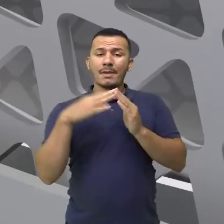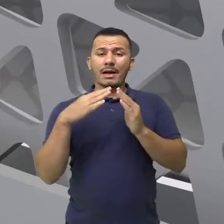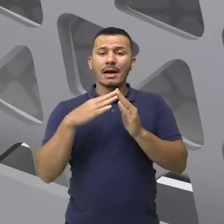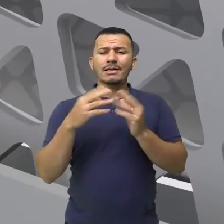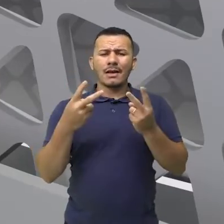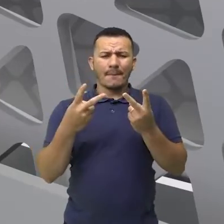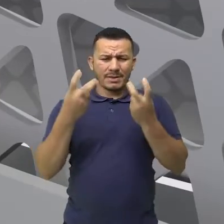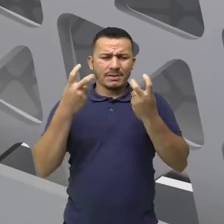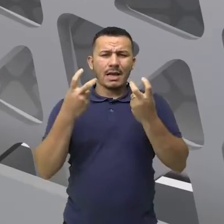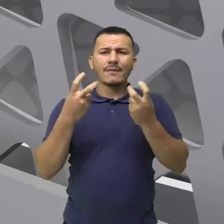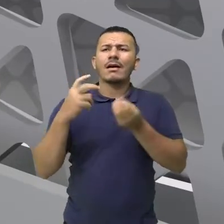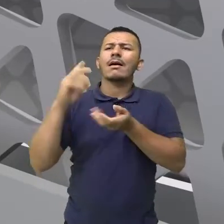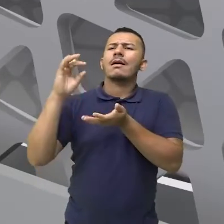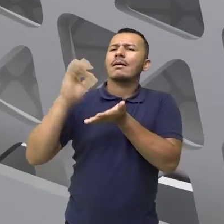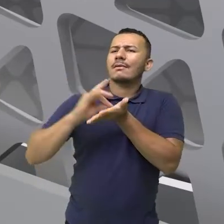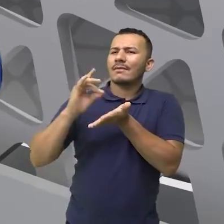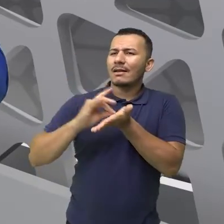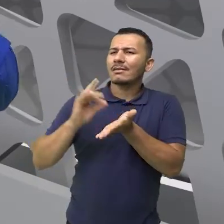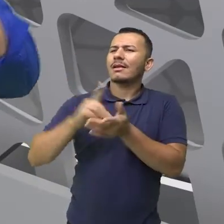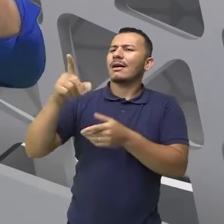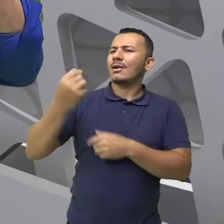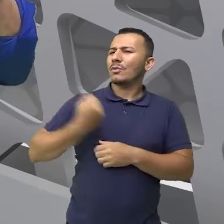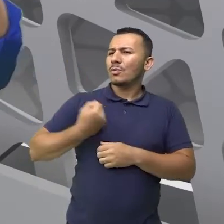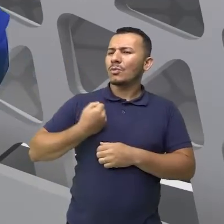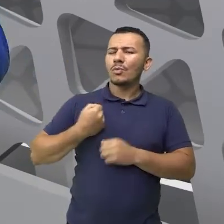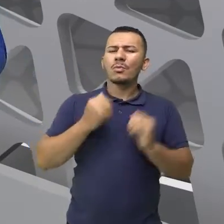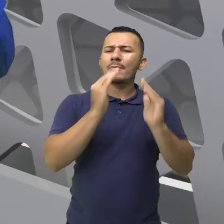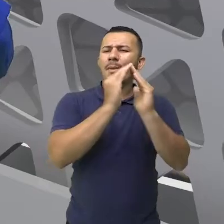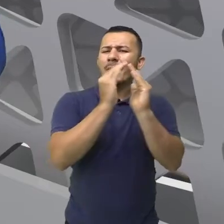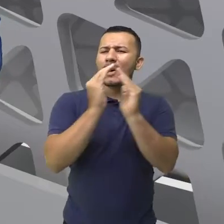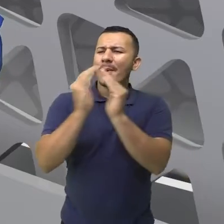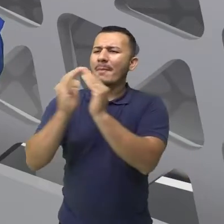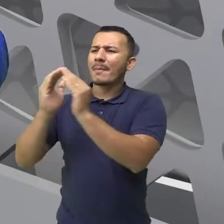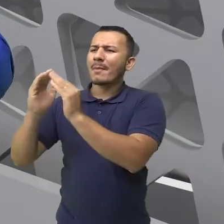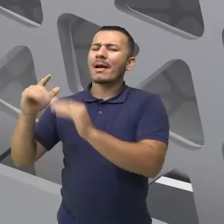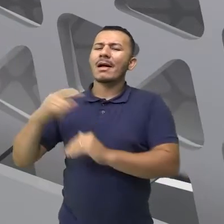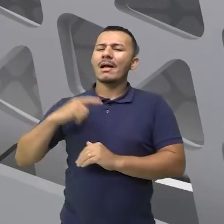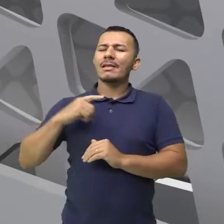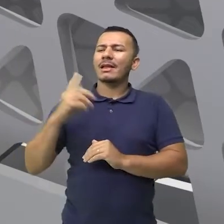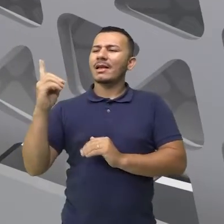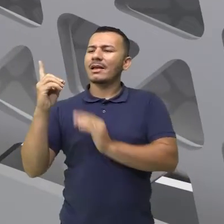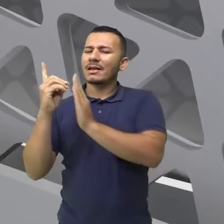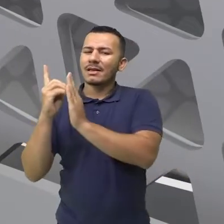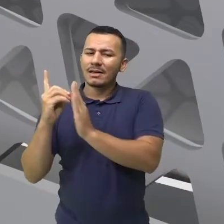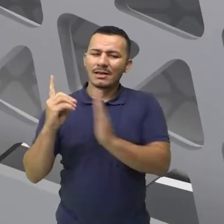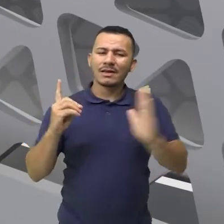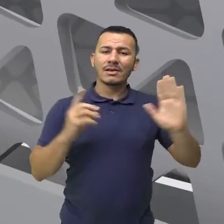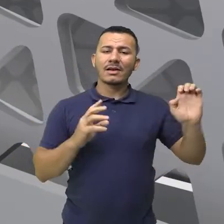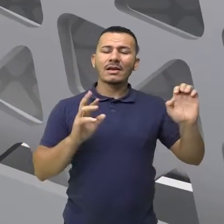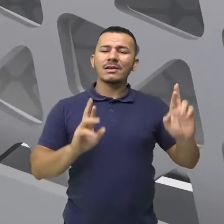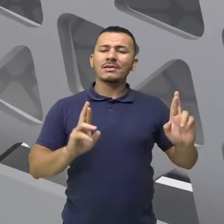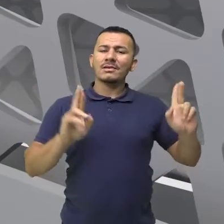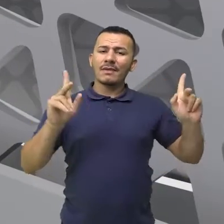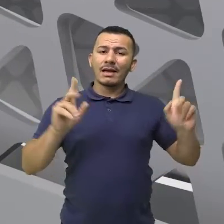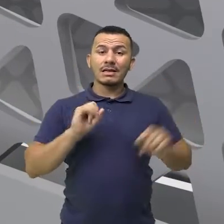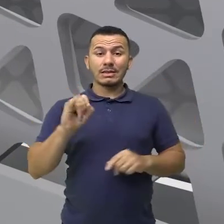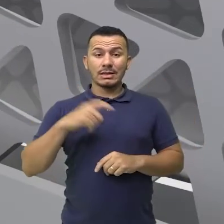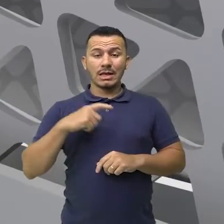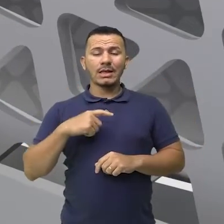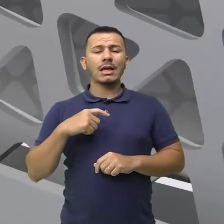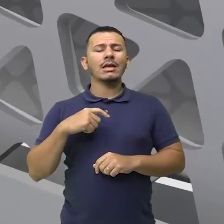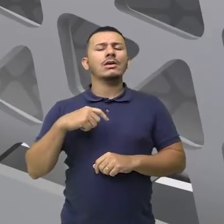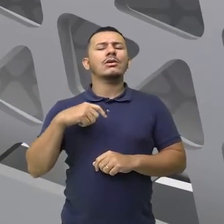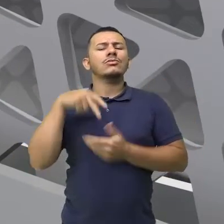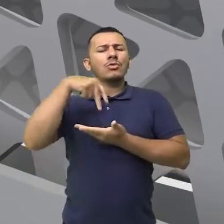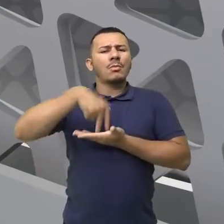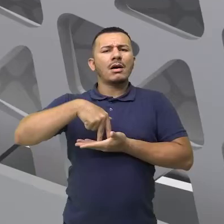essa observação. Ah, agora eu entendo. Por quê? Porque isso é para você ter uma lógica. E se você está parado em frente de um